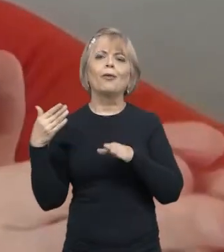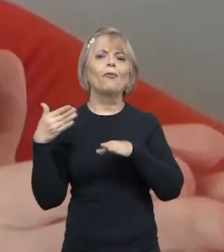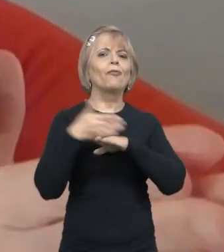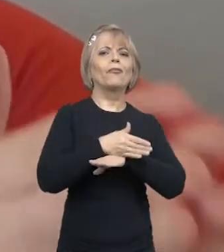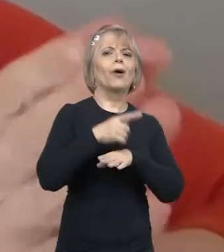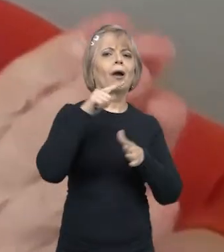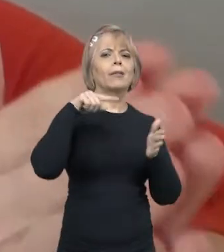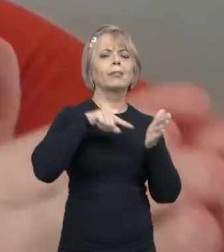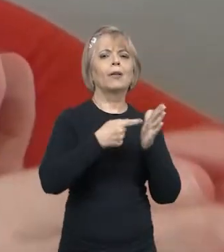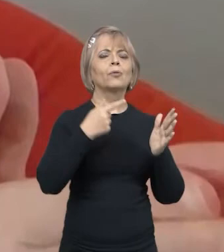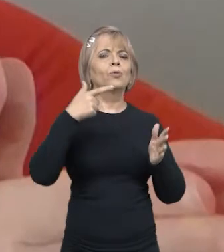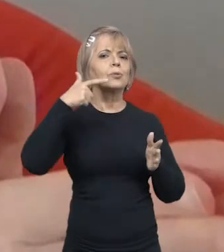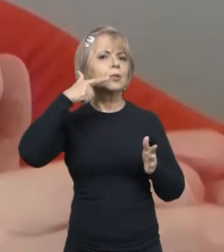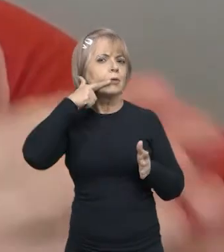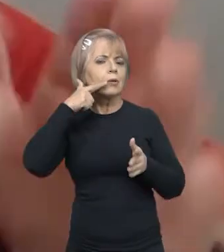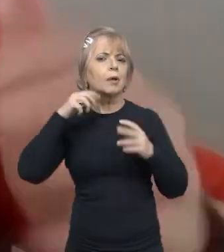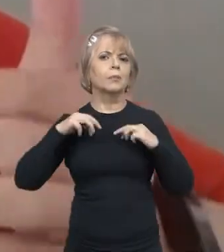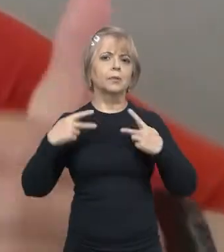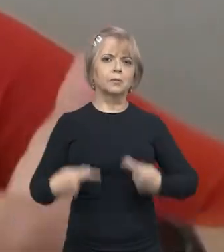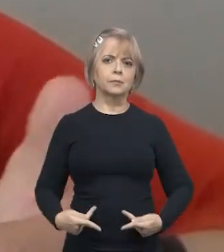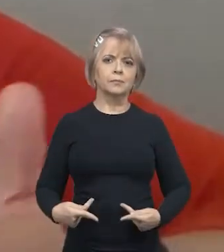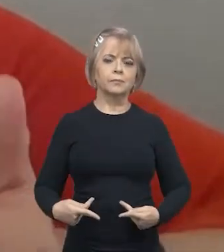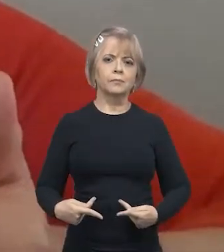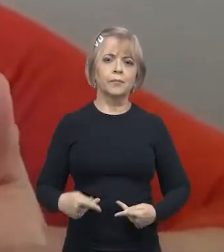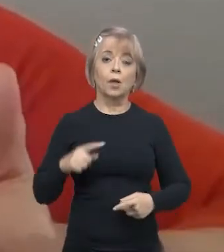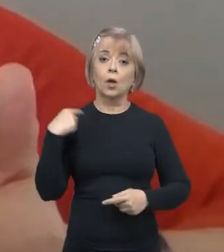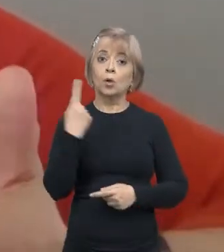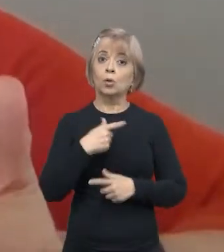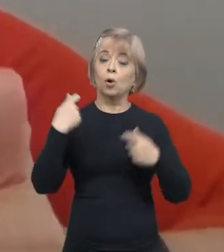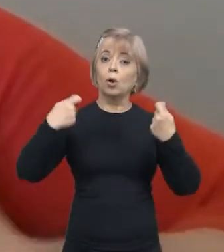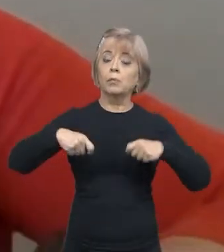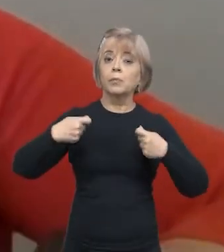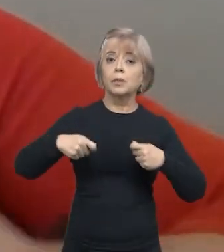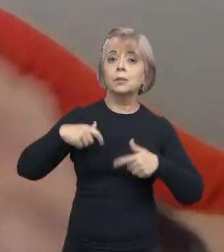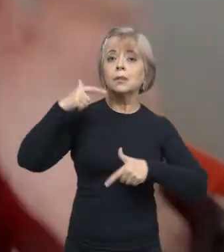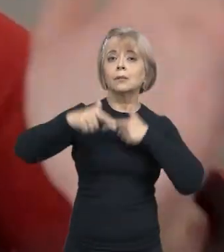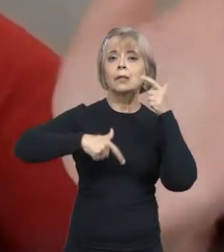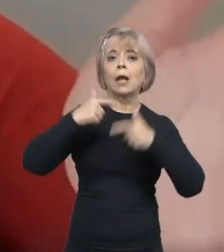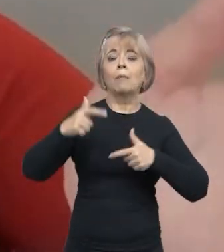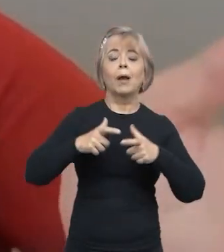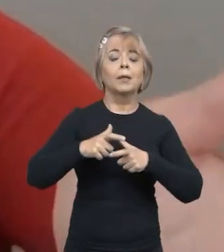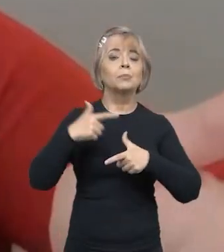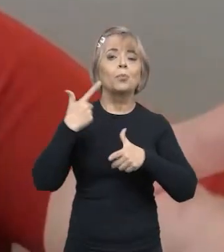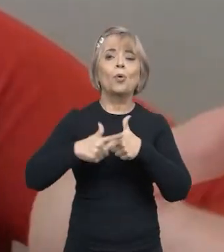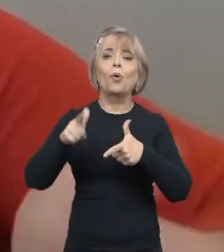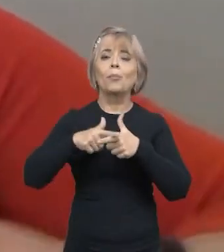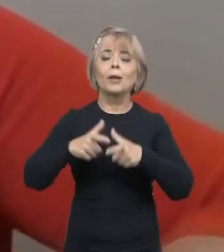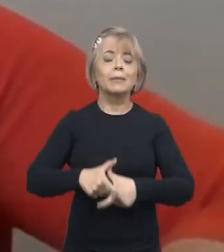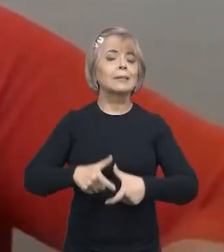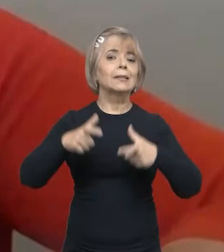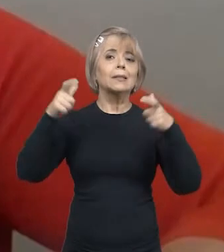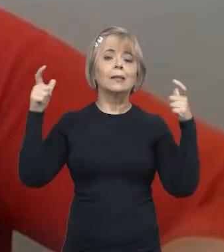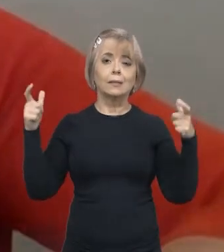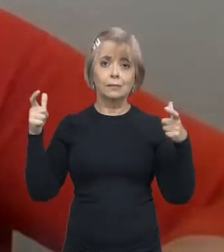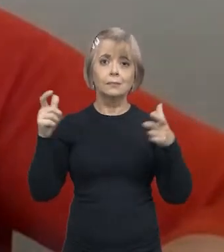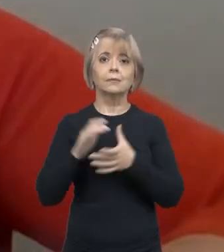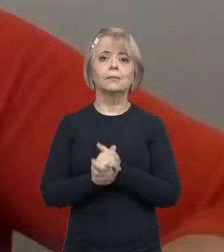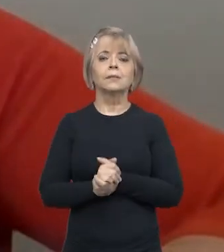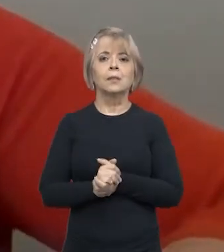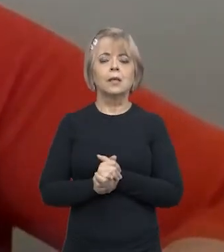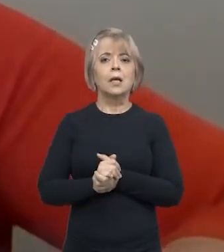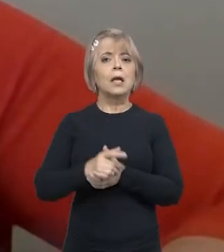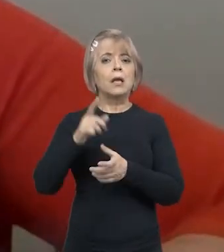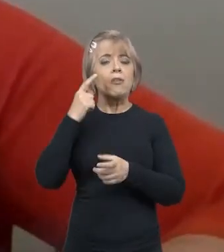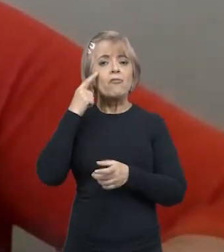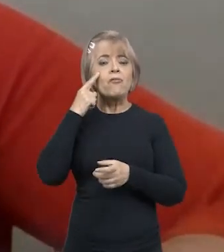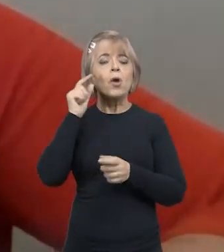grande parte dessas reclamações. Então a gente precisa realmente pensar em atuar nos grandes problemas do consumidor, em estabelecer